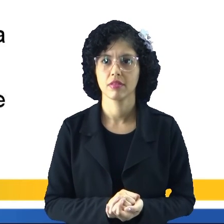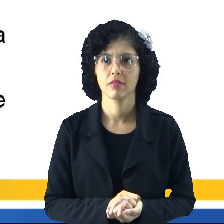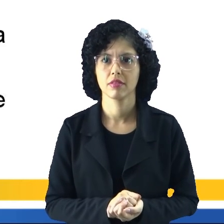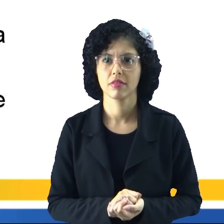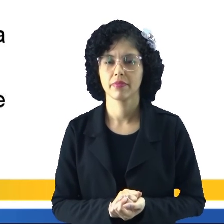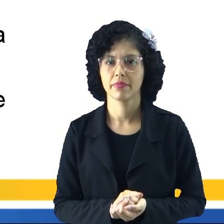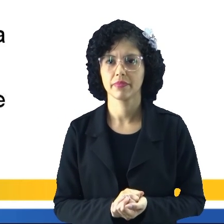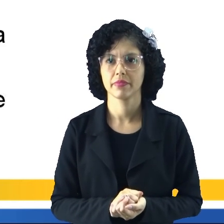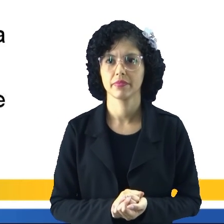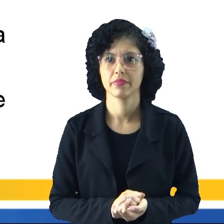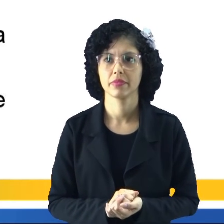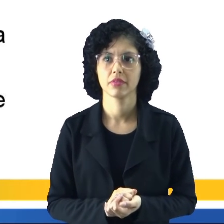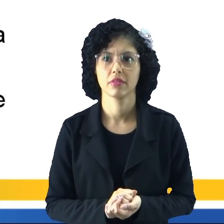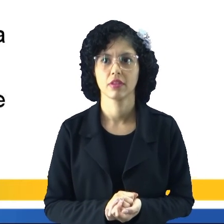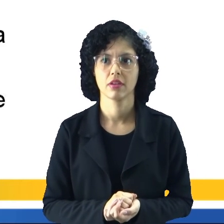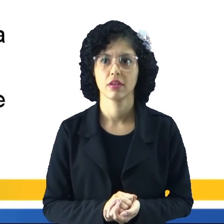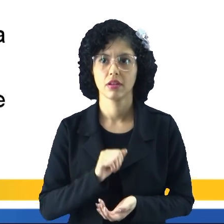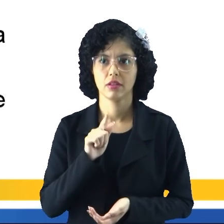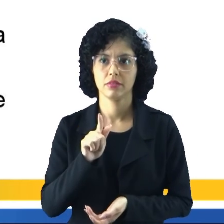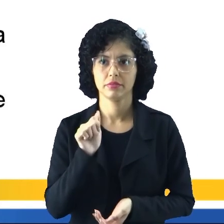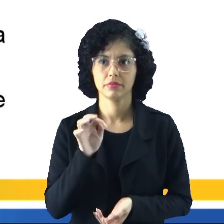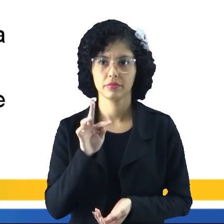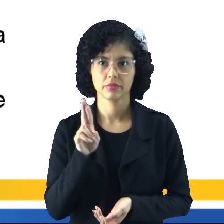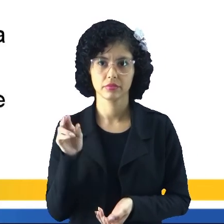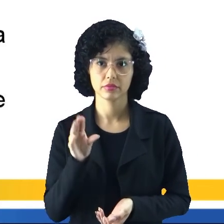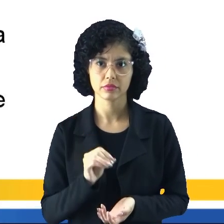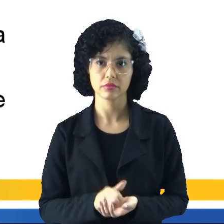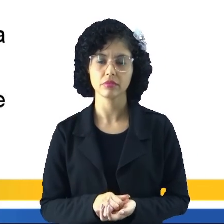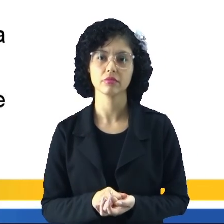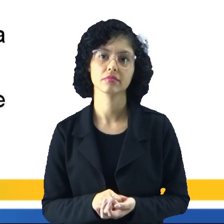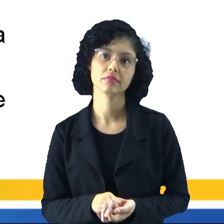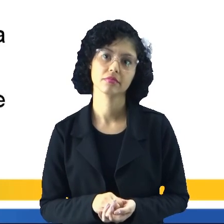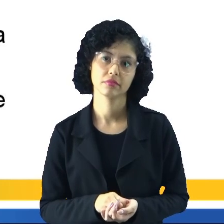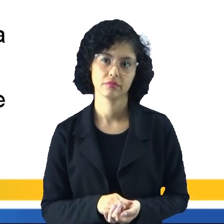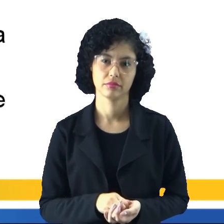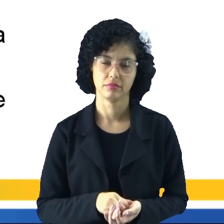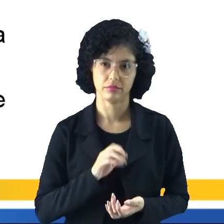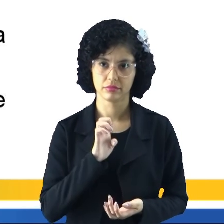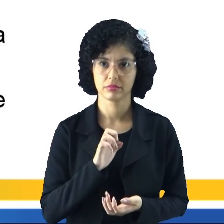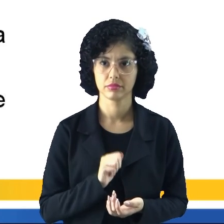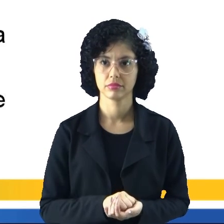ali nas intenções de Gaturro, né? E da professora, né? E a